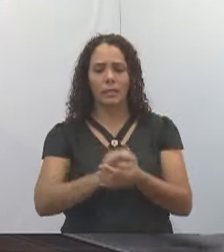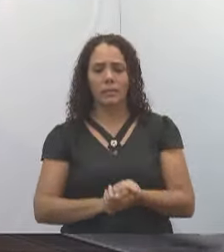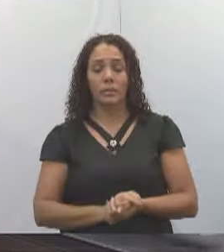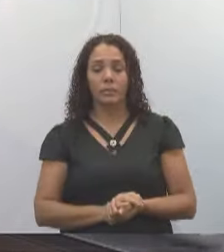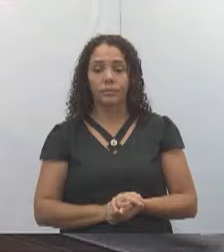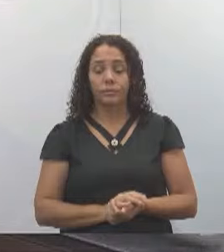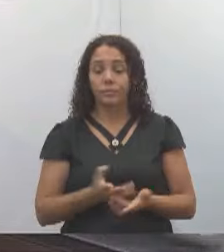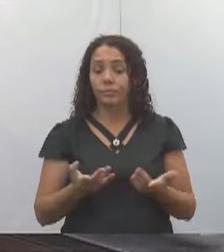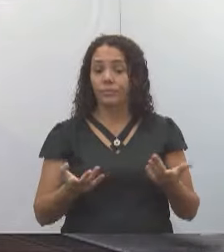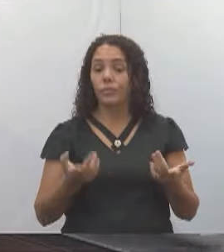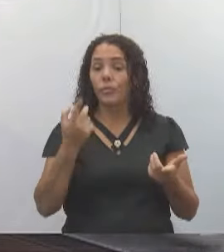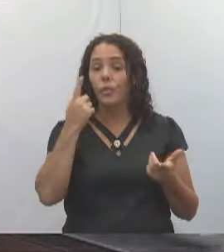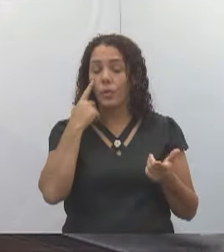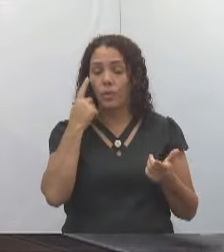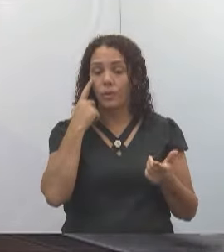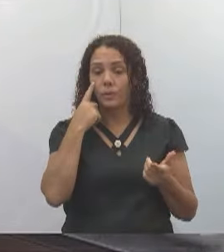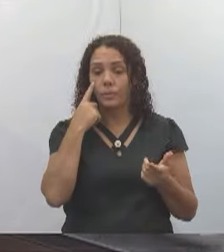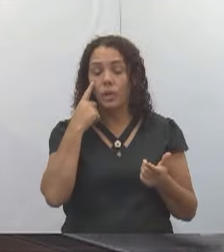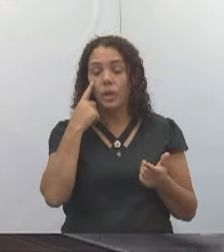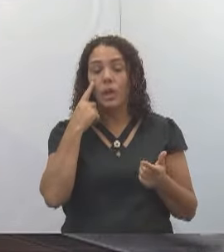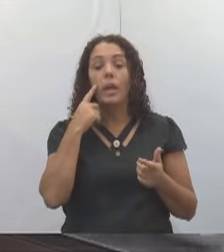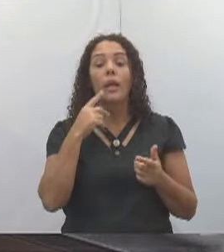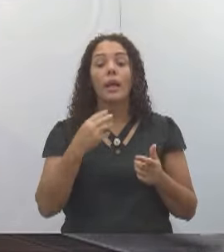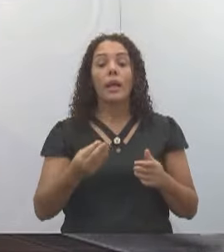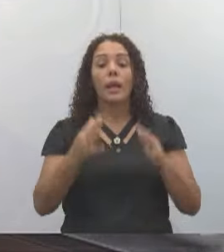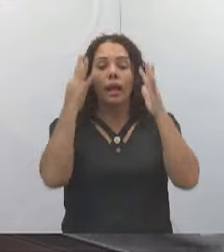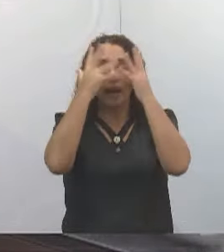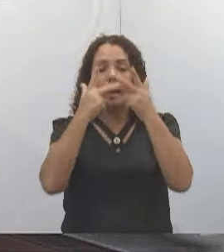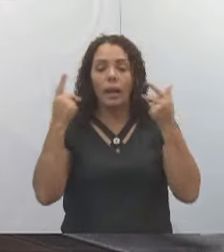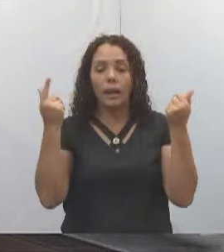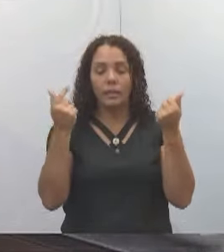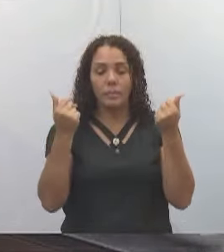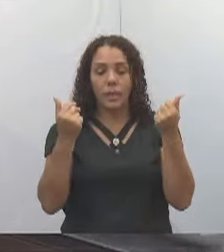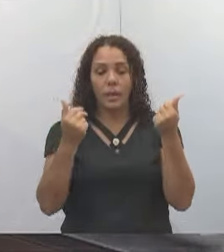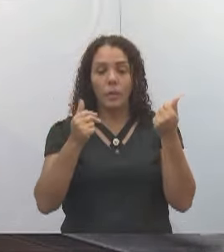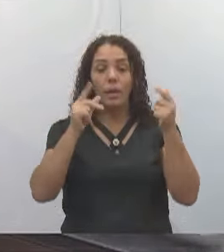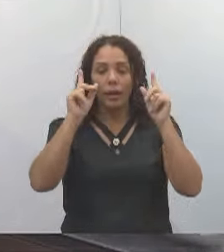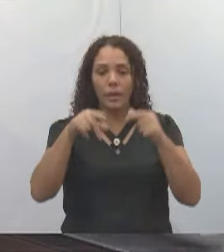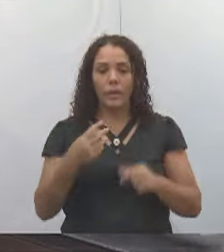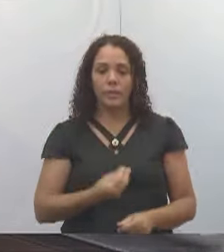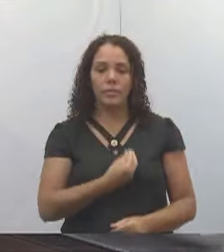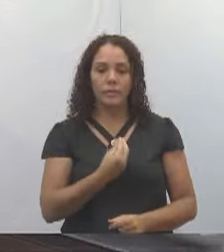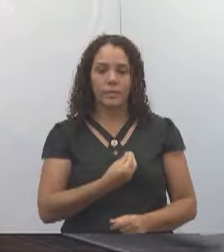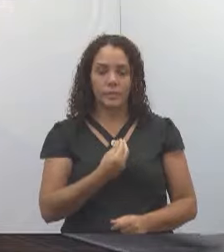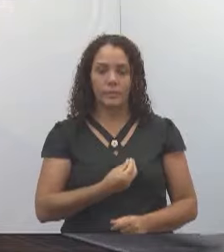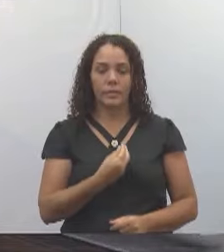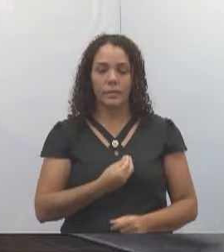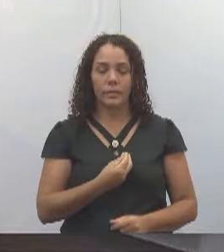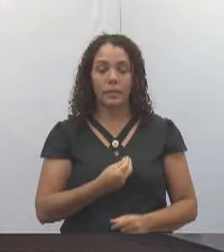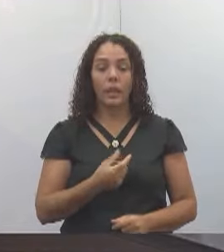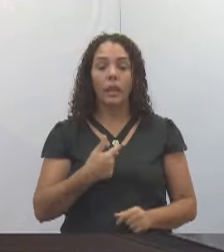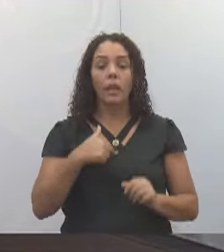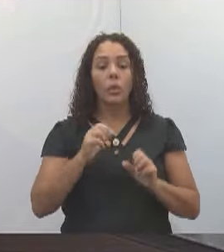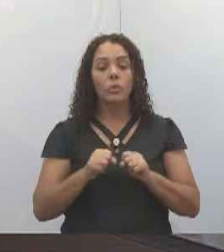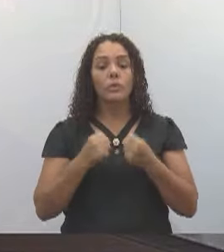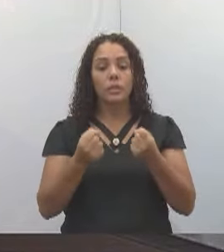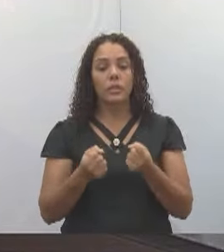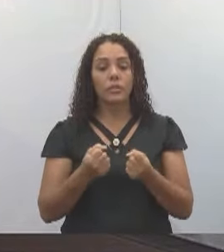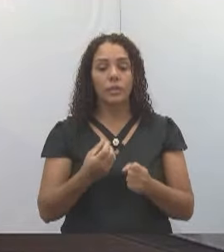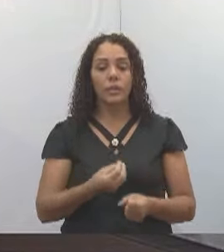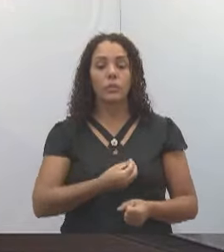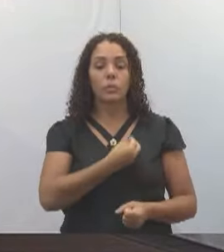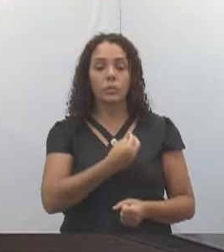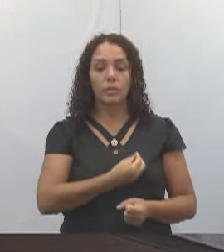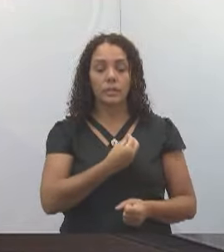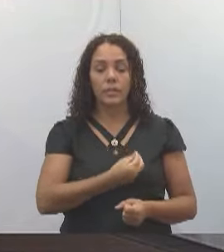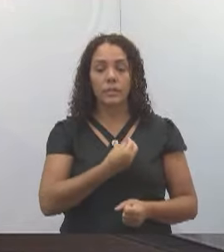com vidas, a gente está lidando com objeto, não é? E eu nunca neguei que eu estou aqui para defender os animais, tá? Então, são vidas que